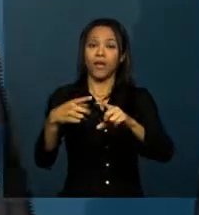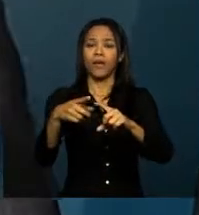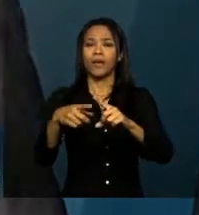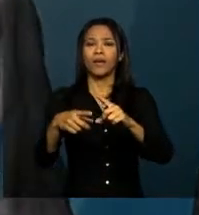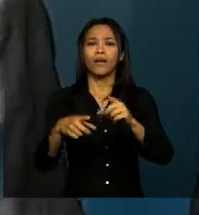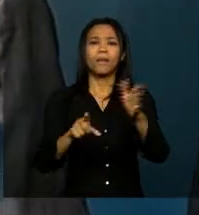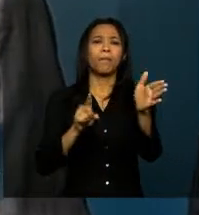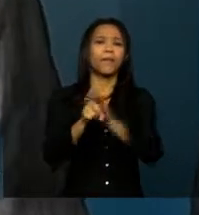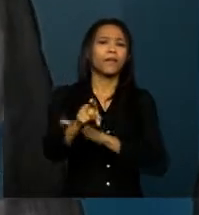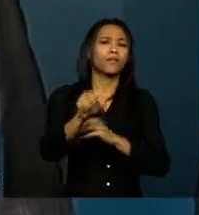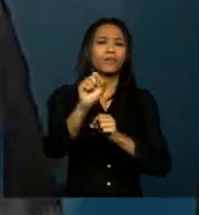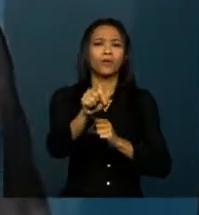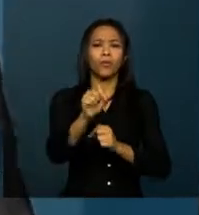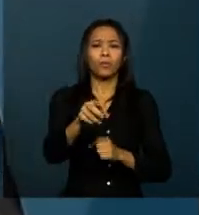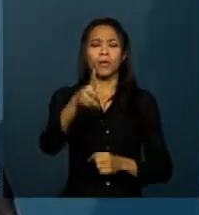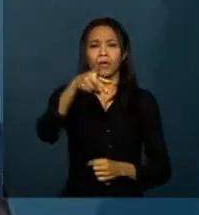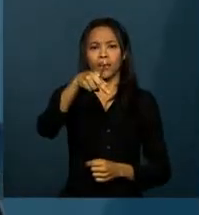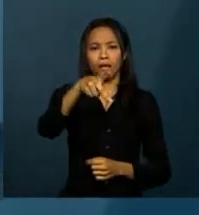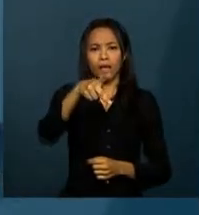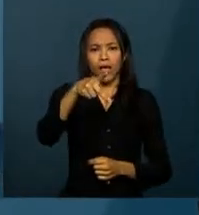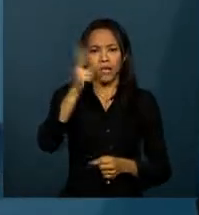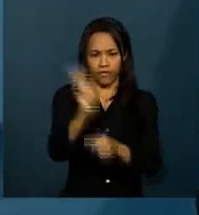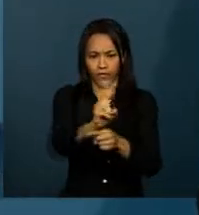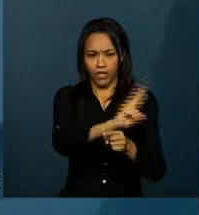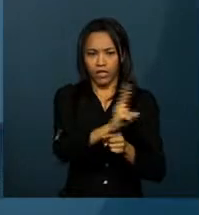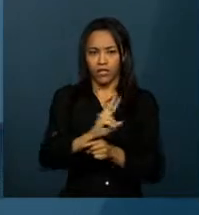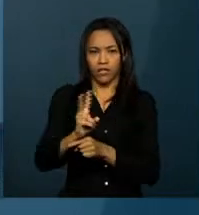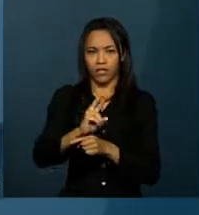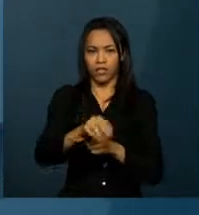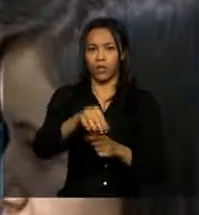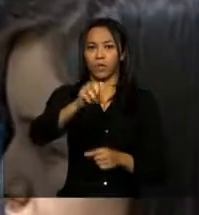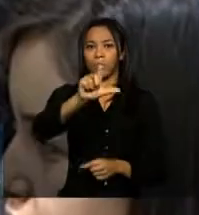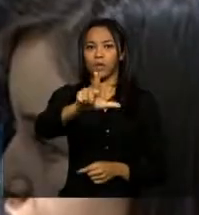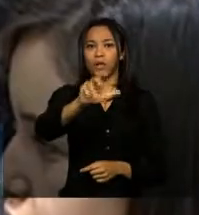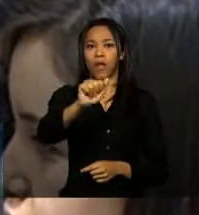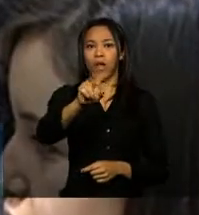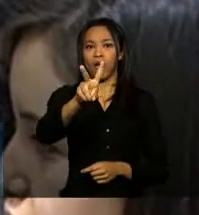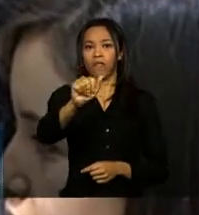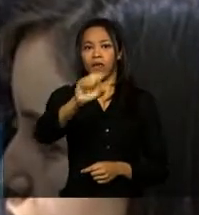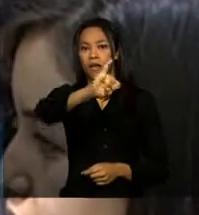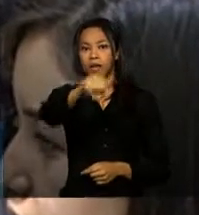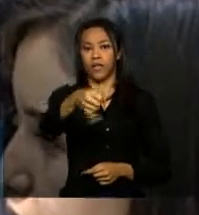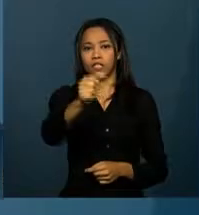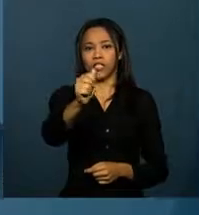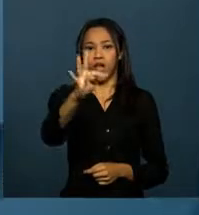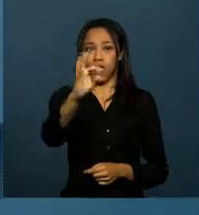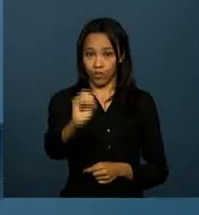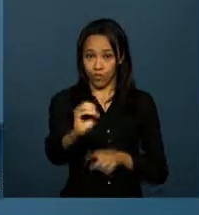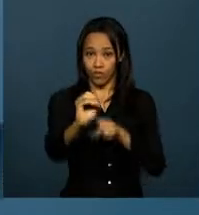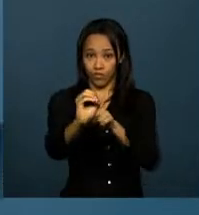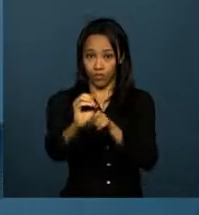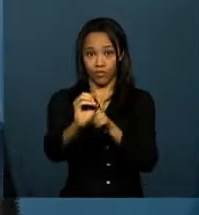quais são as investigações para agora e qual é o impacto disso na economia? Veja,